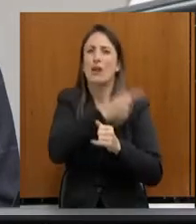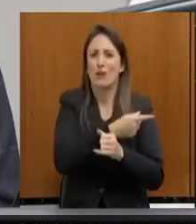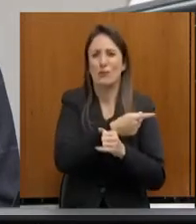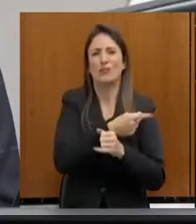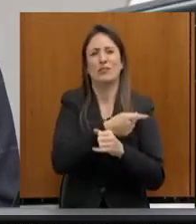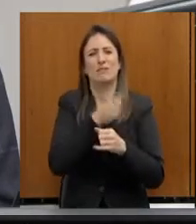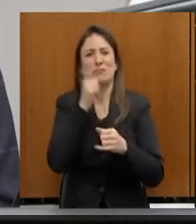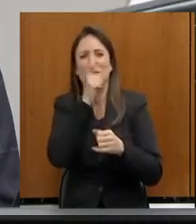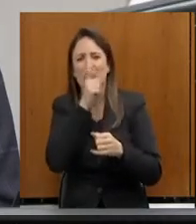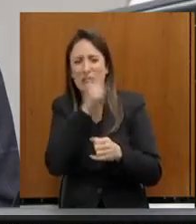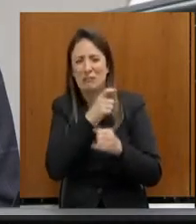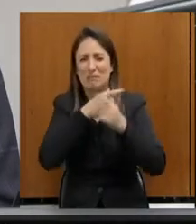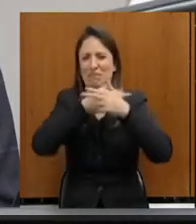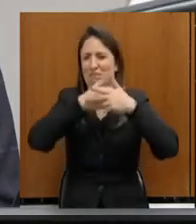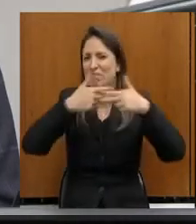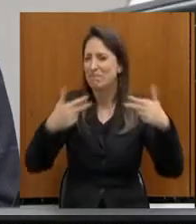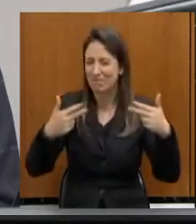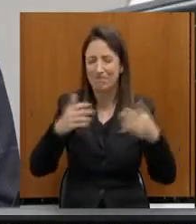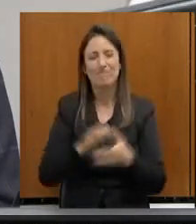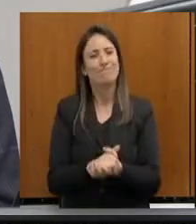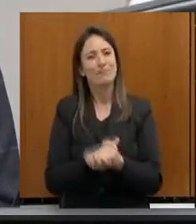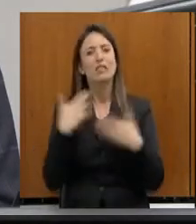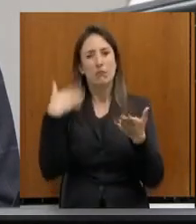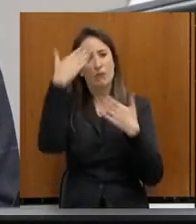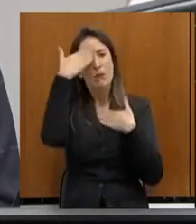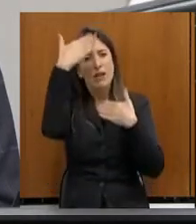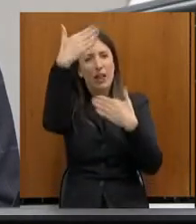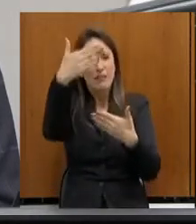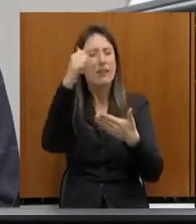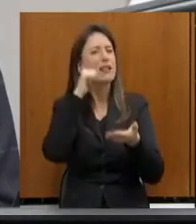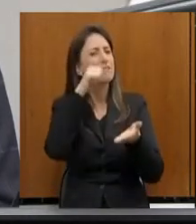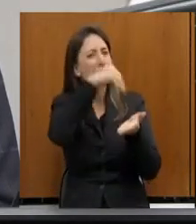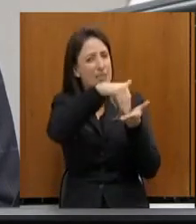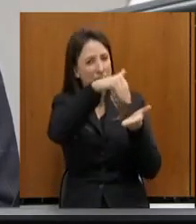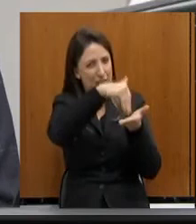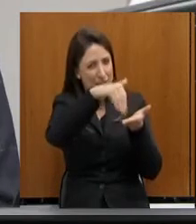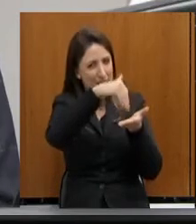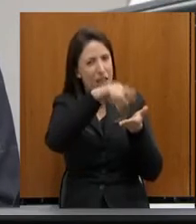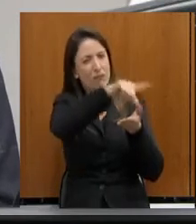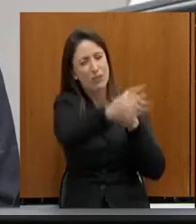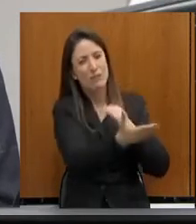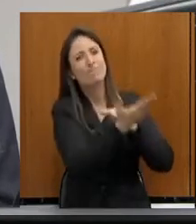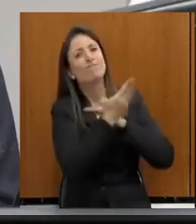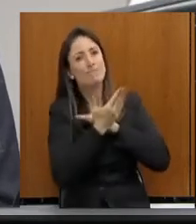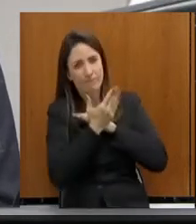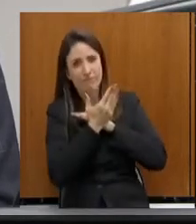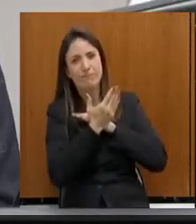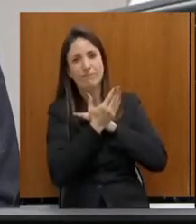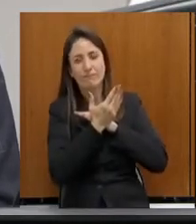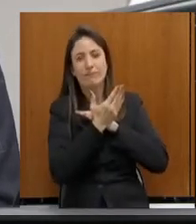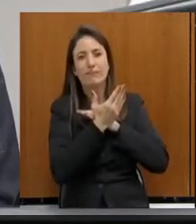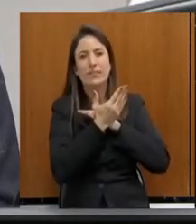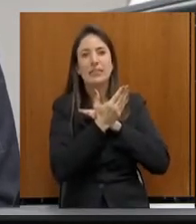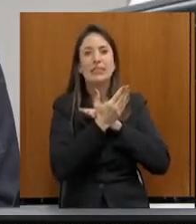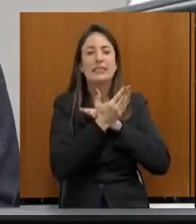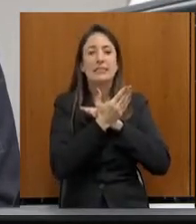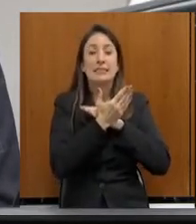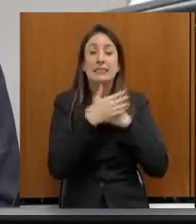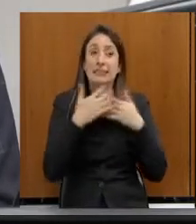é agradeço a secretária pela pelas contribuições e